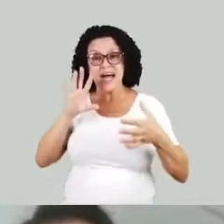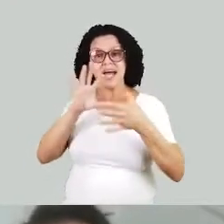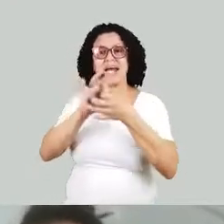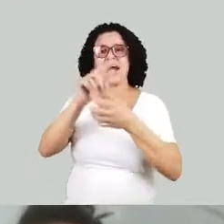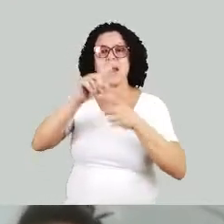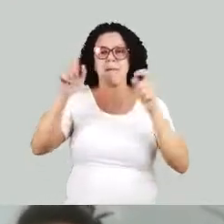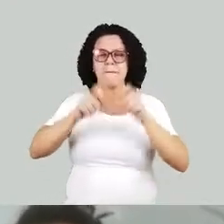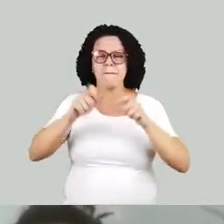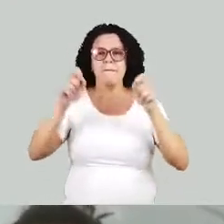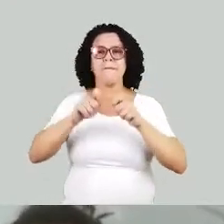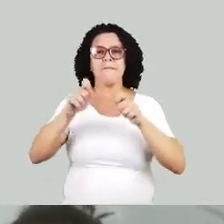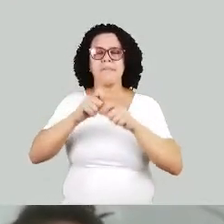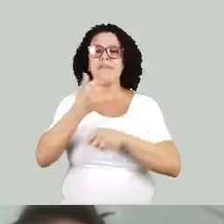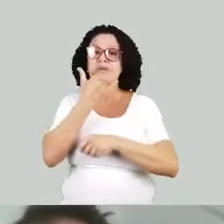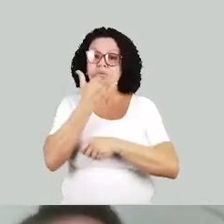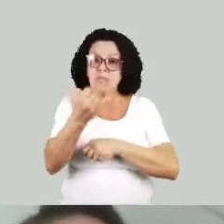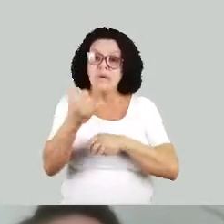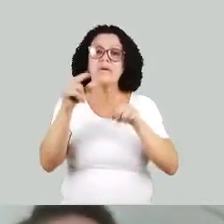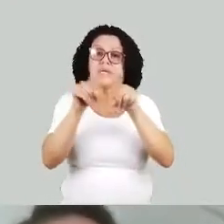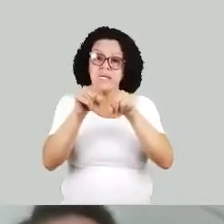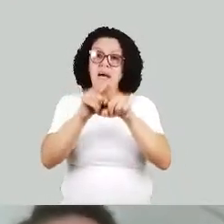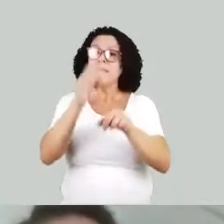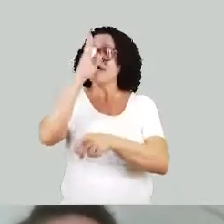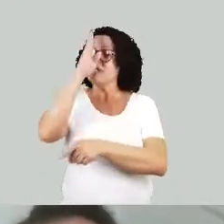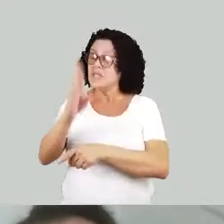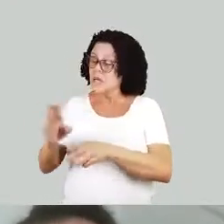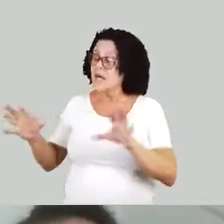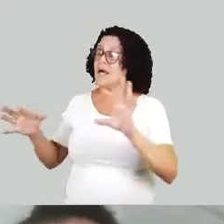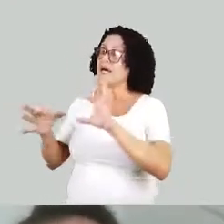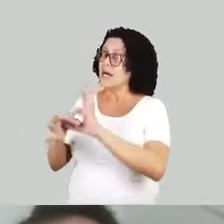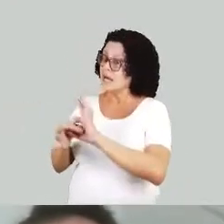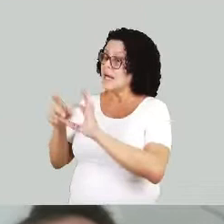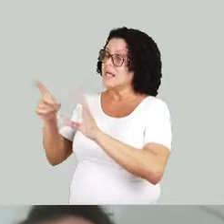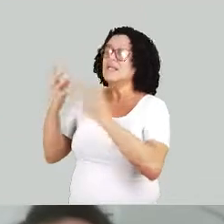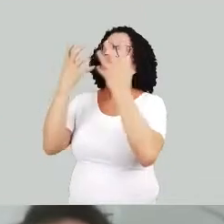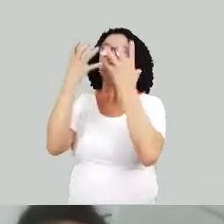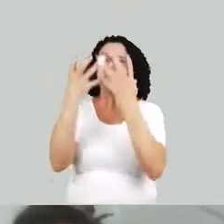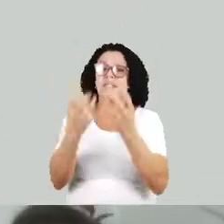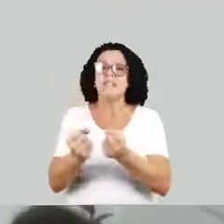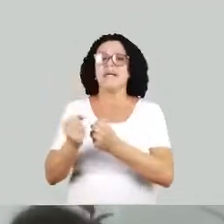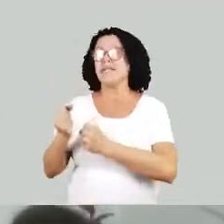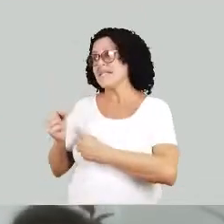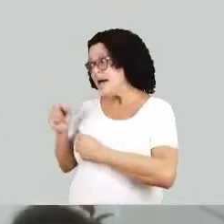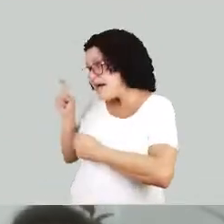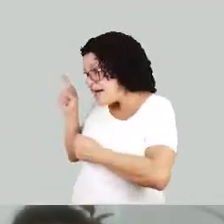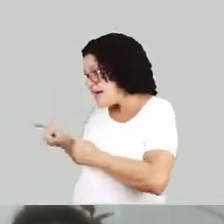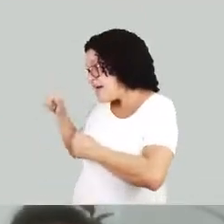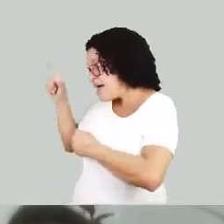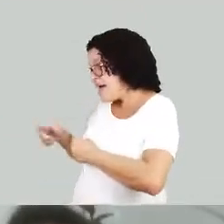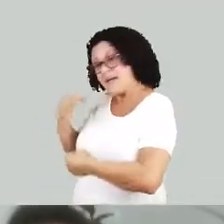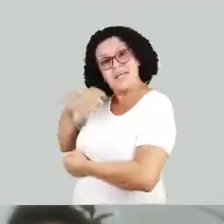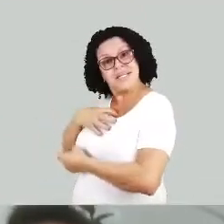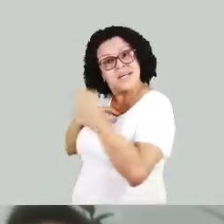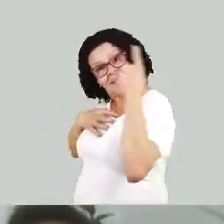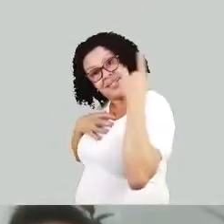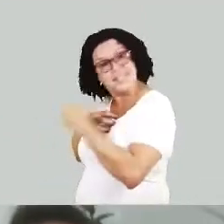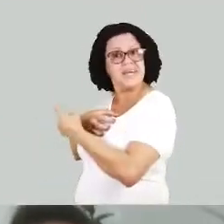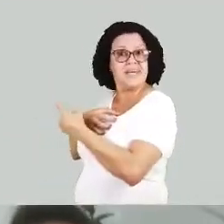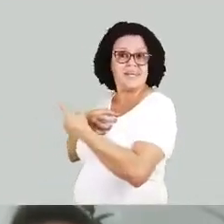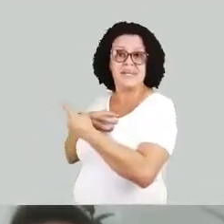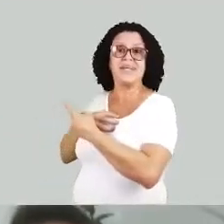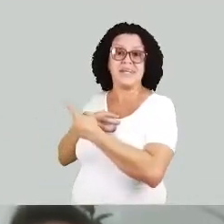ligado à capacidade de perdoar, diretamente ligado à capacidade de aceitar o próximo. A gente tem que